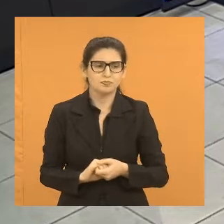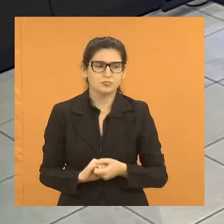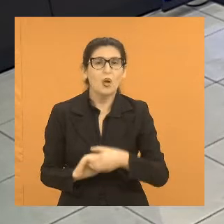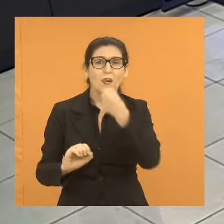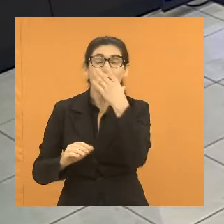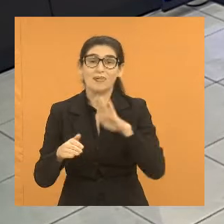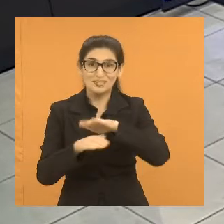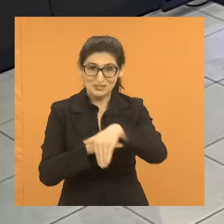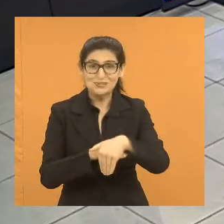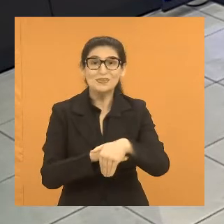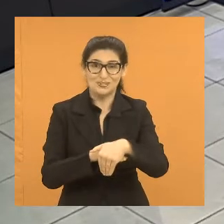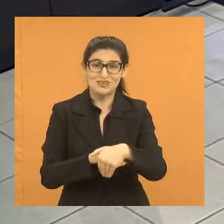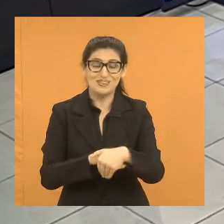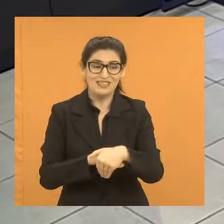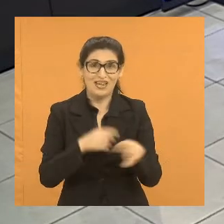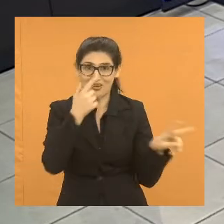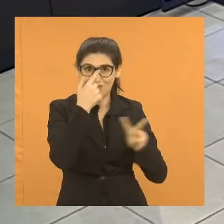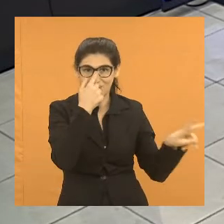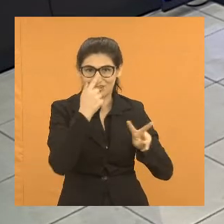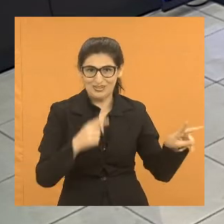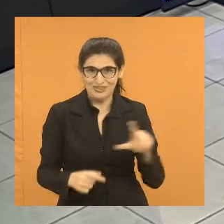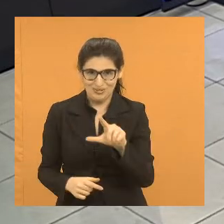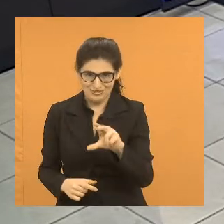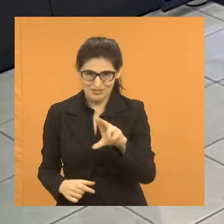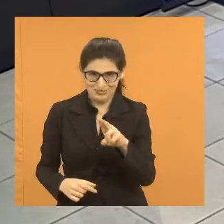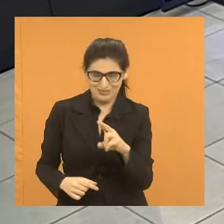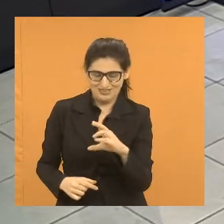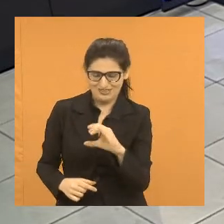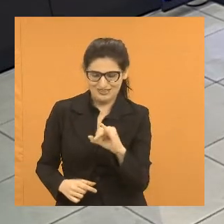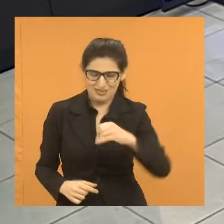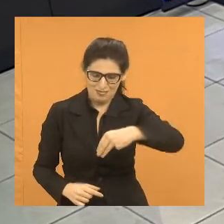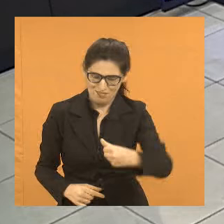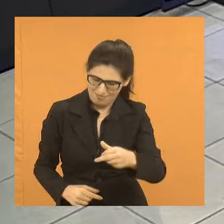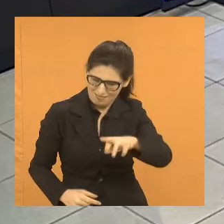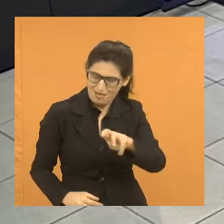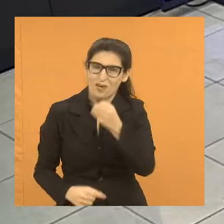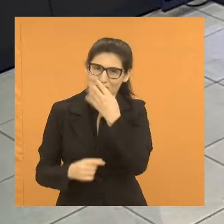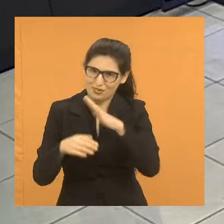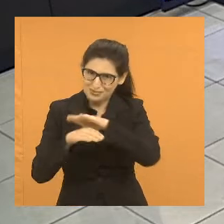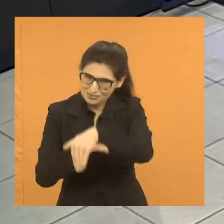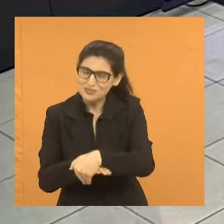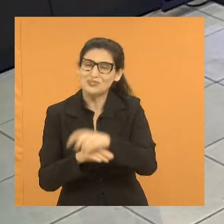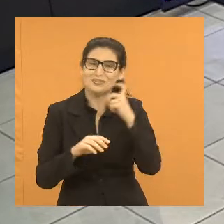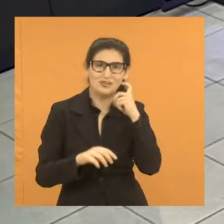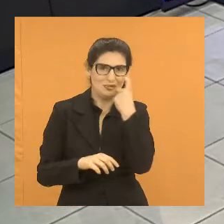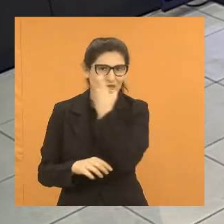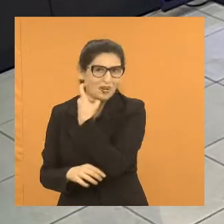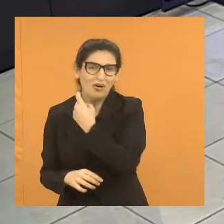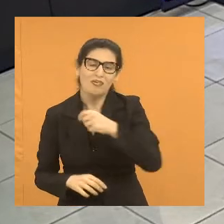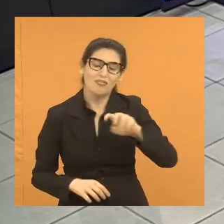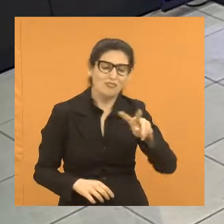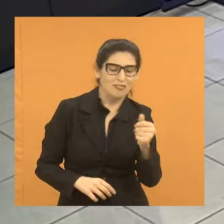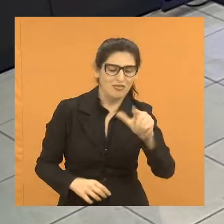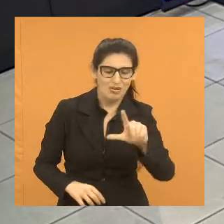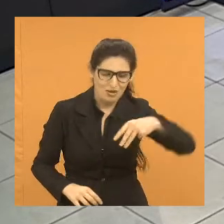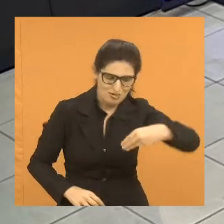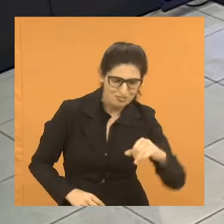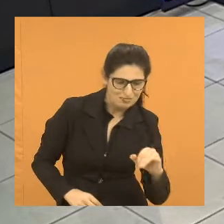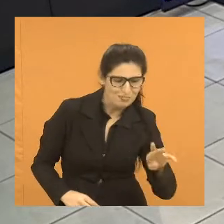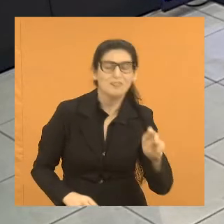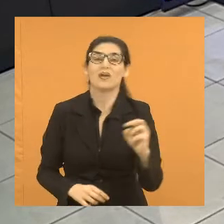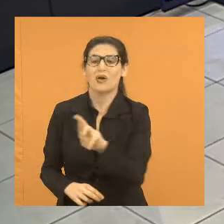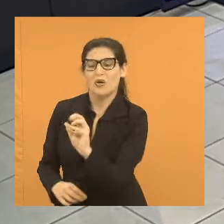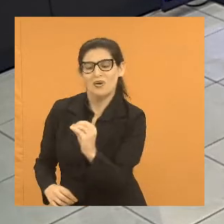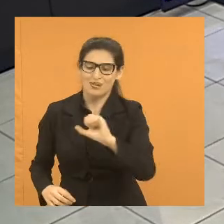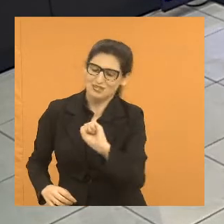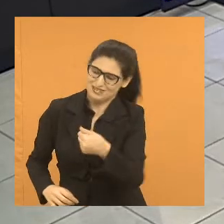Boa noite, vereadora Lucimar, presidente da Câmara, vereador Valmir do Meia Lua, doutora Rosana, nossa